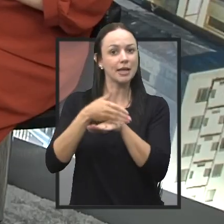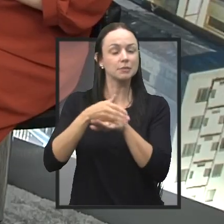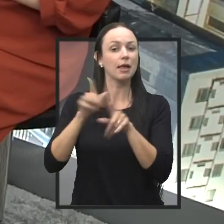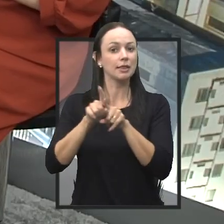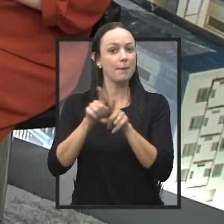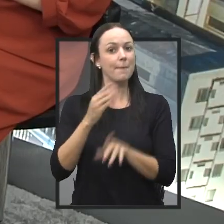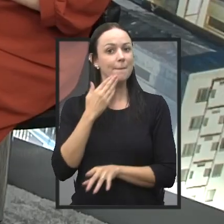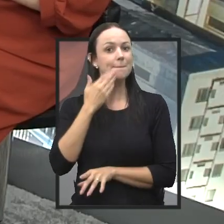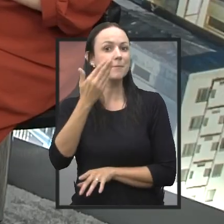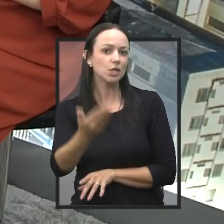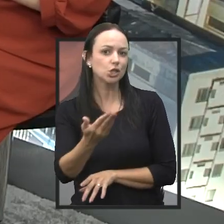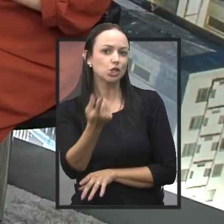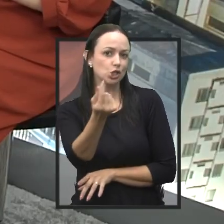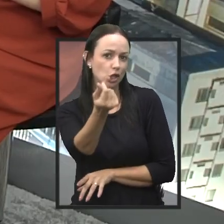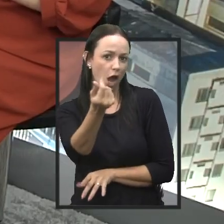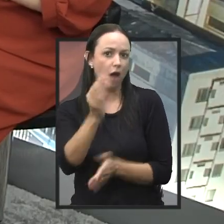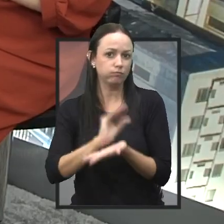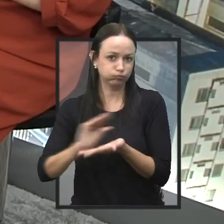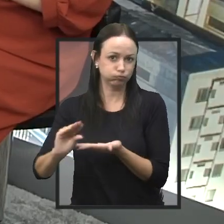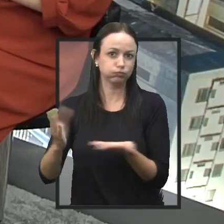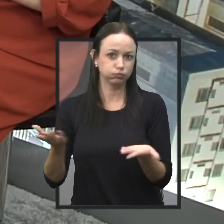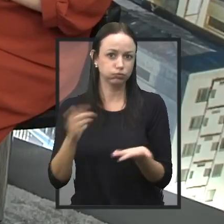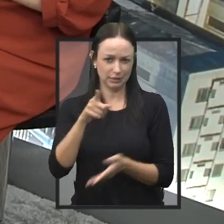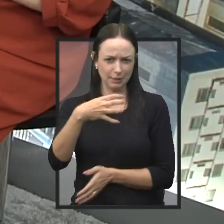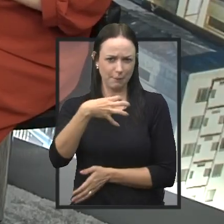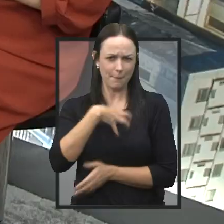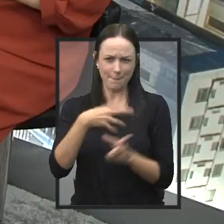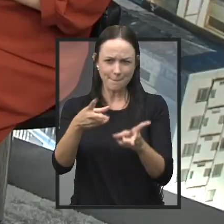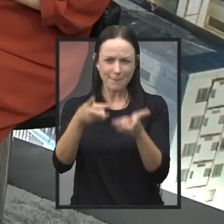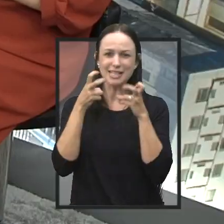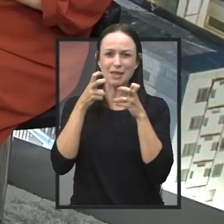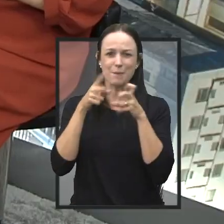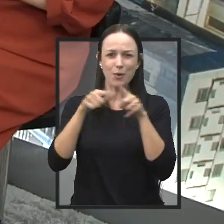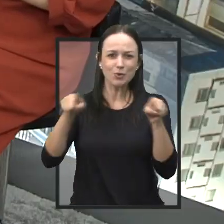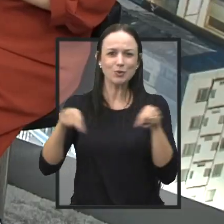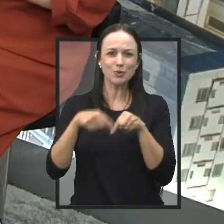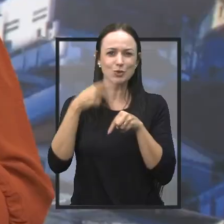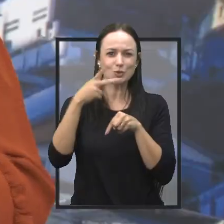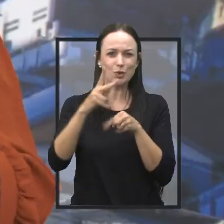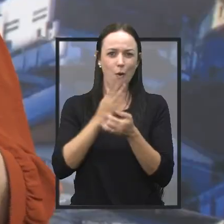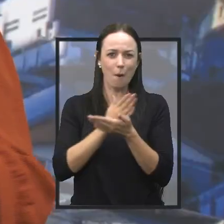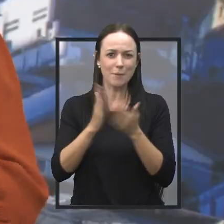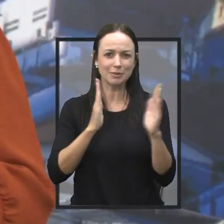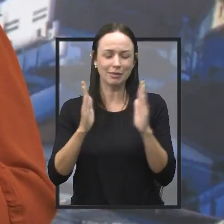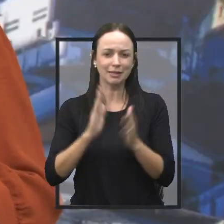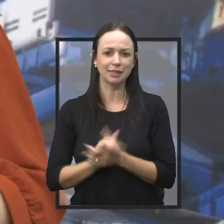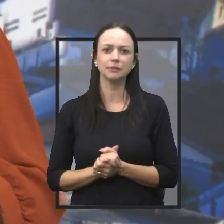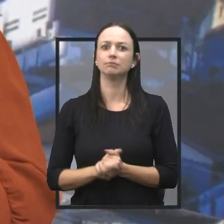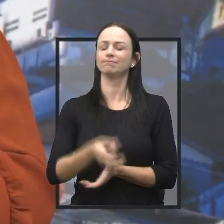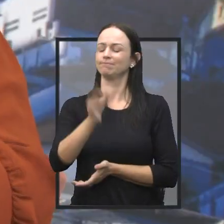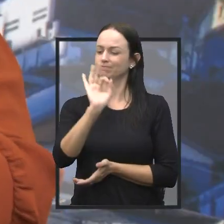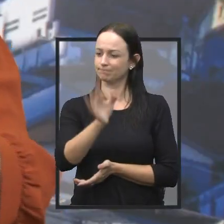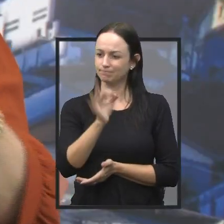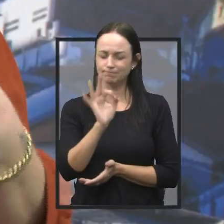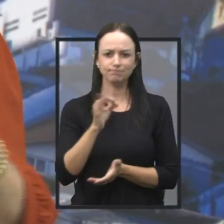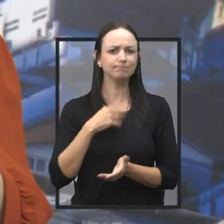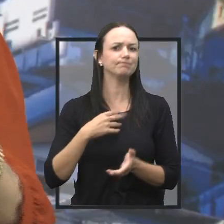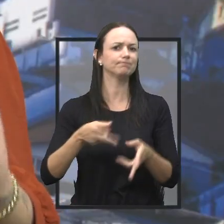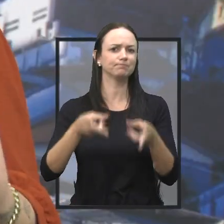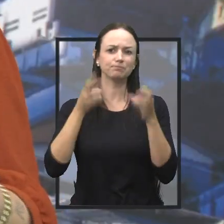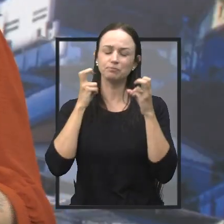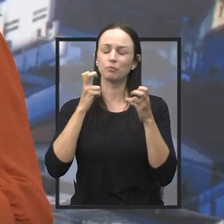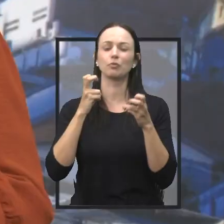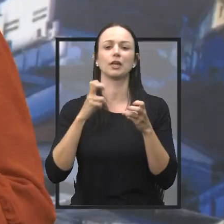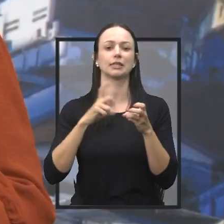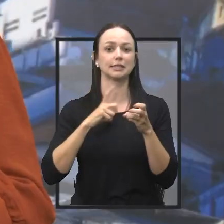os vereadores essas emendas. A senhora tem sentido já isso no gabinete, nesse início de mandato? Sem dúvida nenhuma. Aliás, a gente já tem um